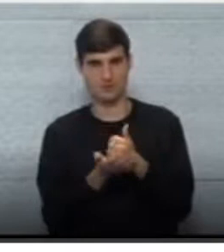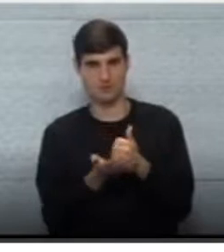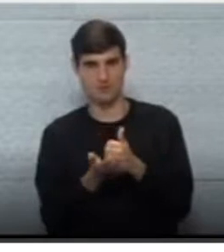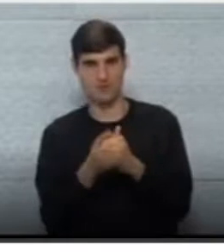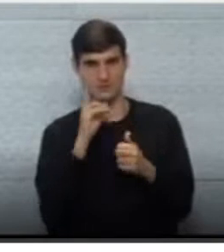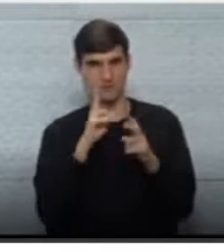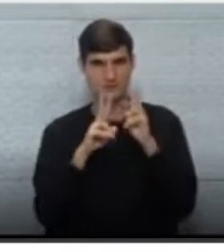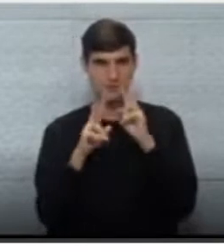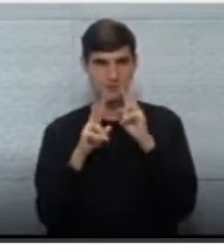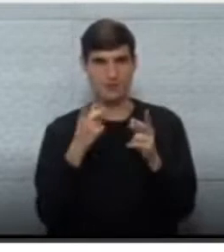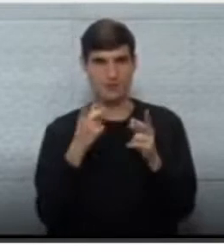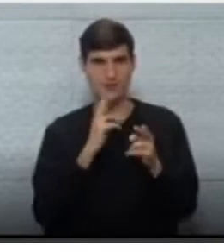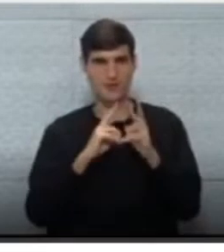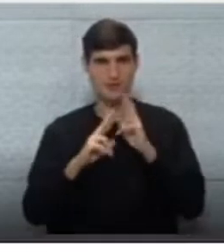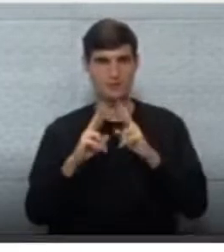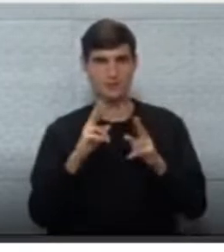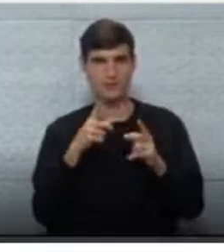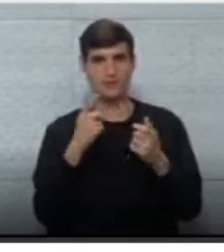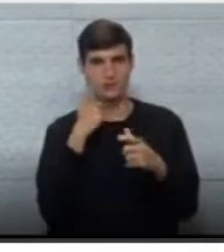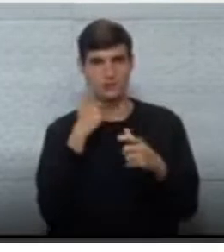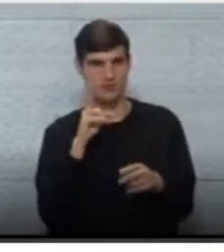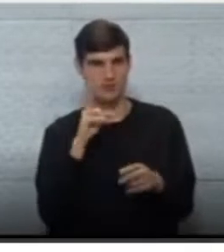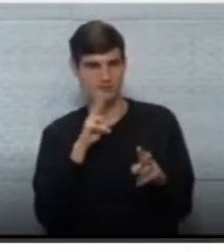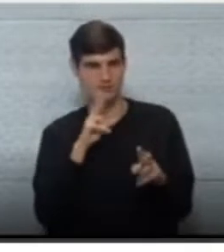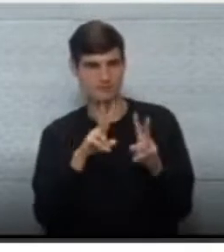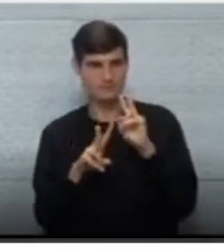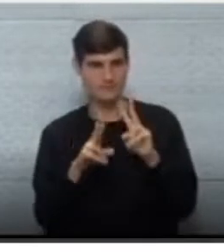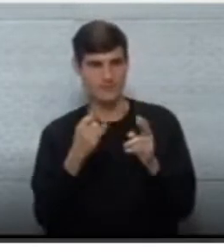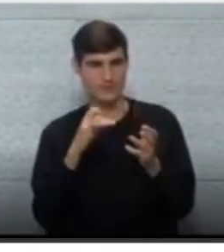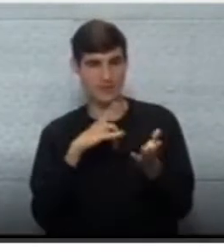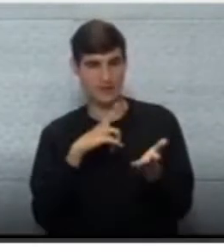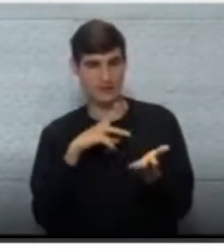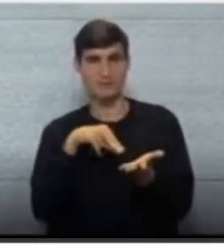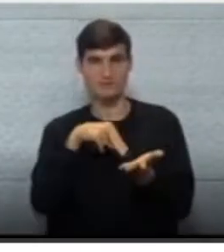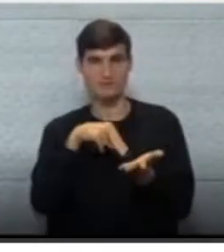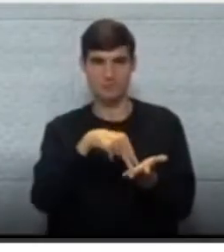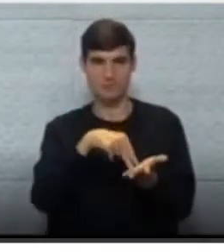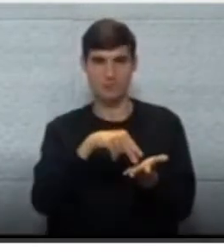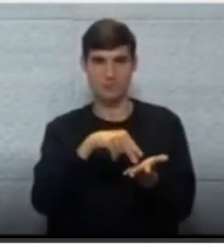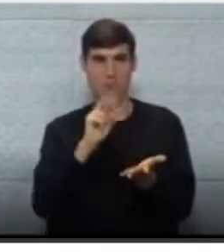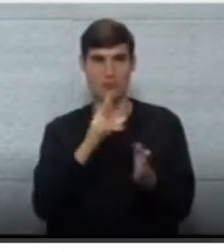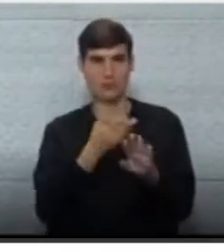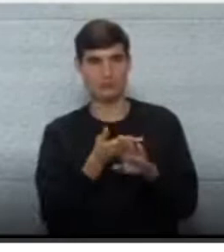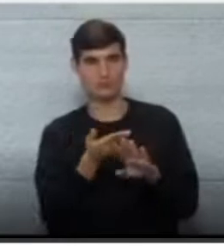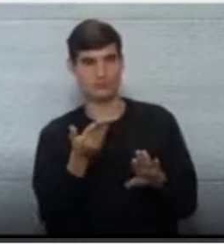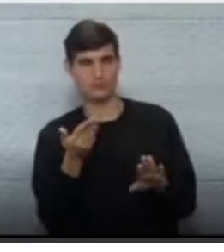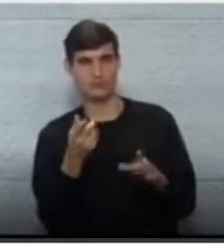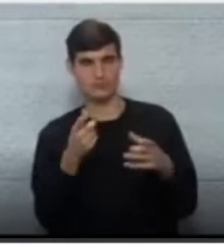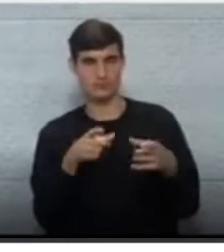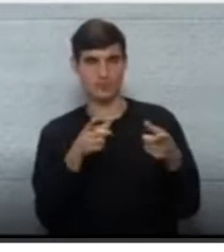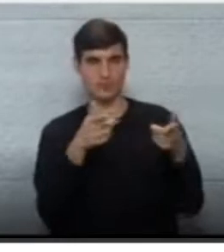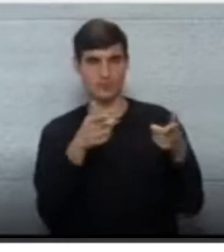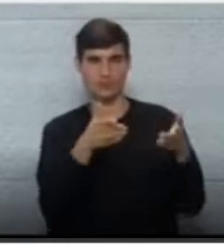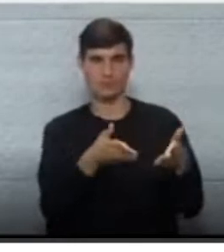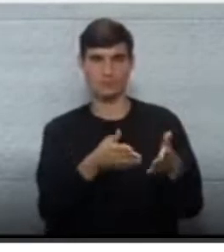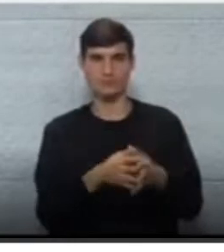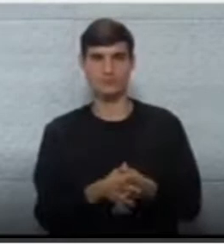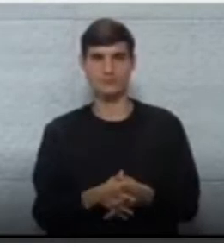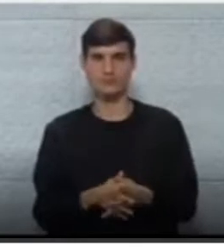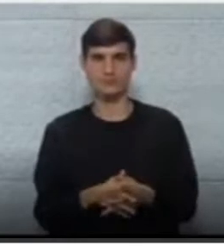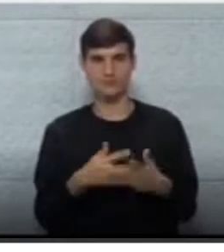catalase, com os resultados, nós podemos identificar presença ou ausência do estafilococcus, tá certo? Então, esses